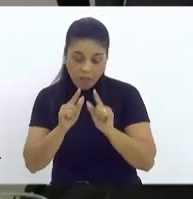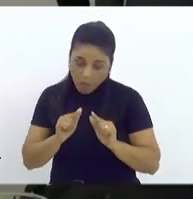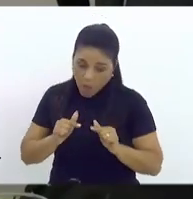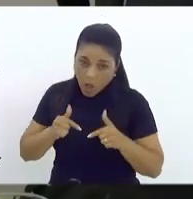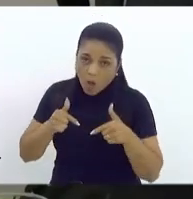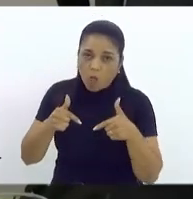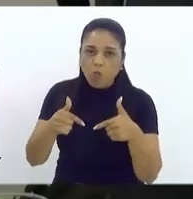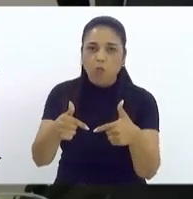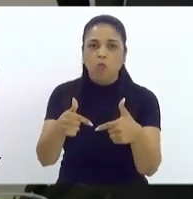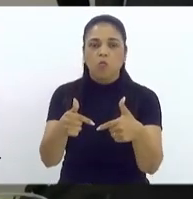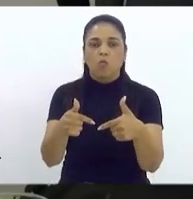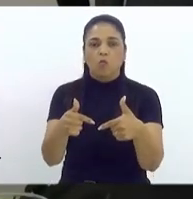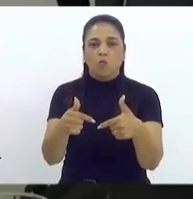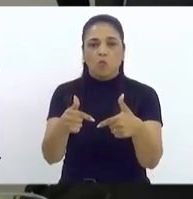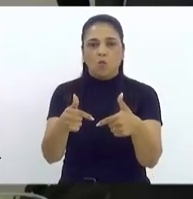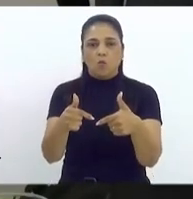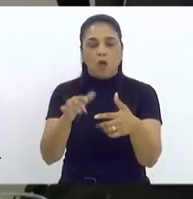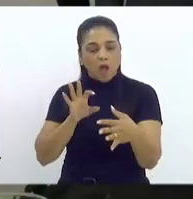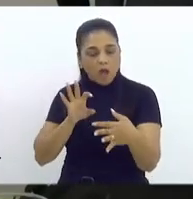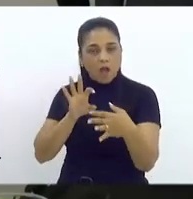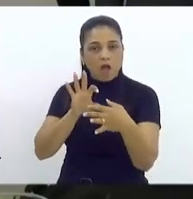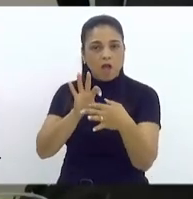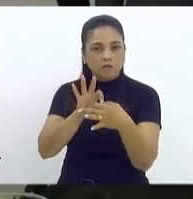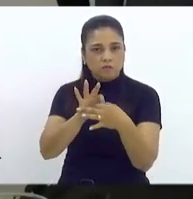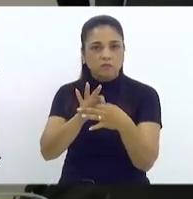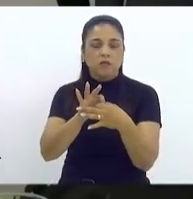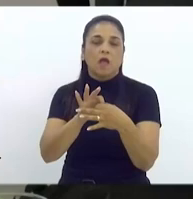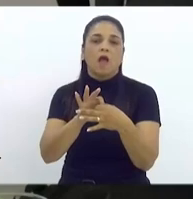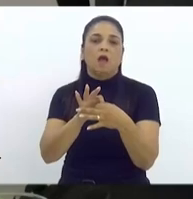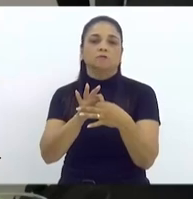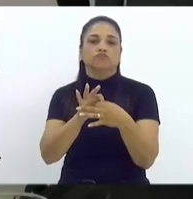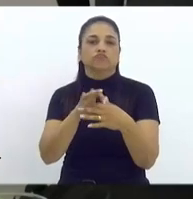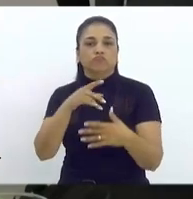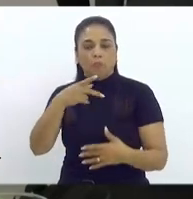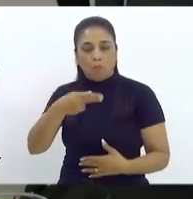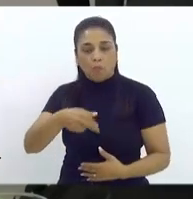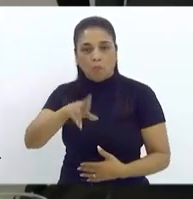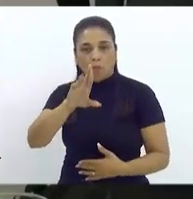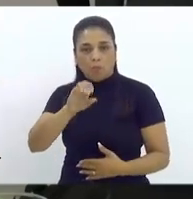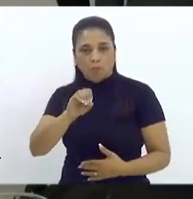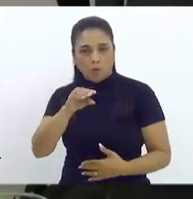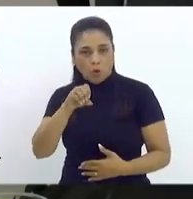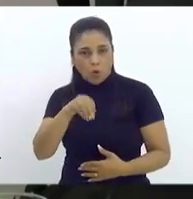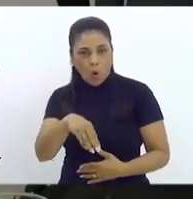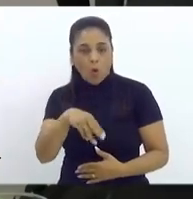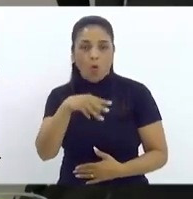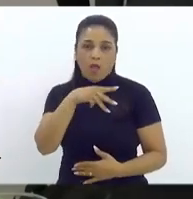forma associada. Já fizemos operações junto com o PROCON, com a ANP,